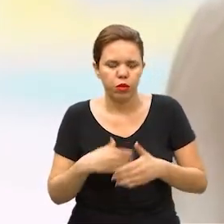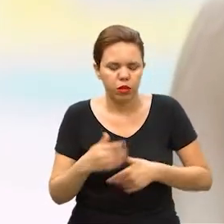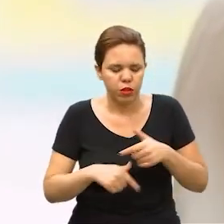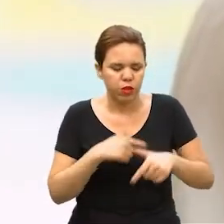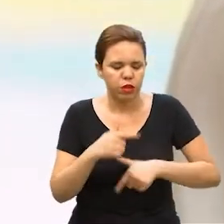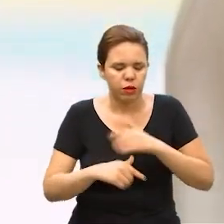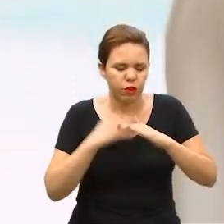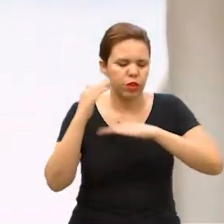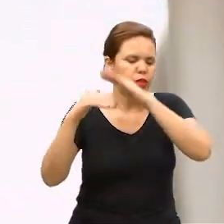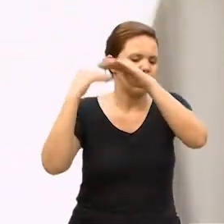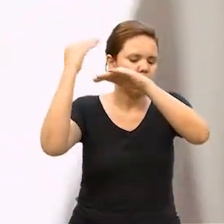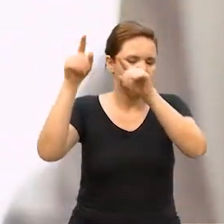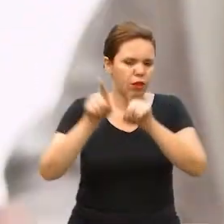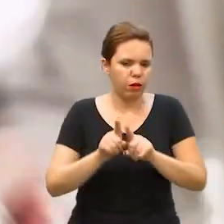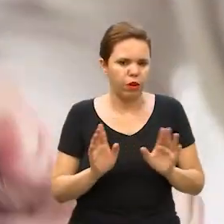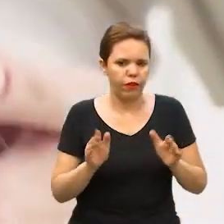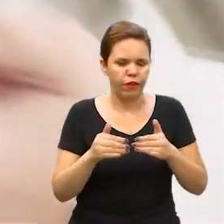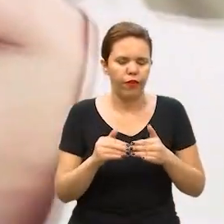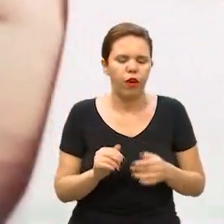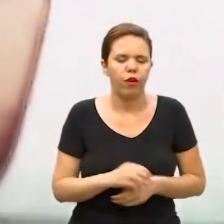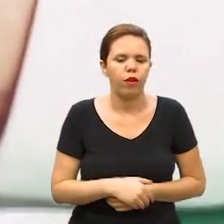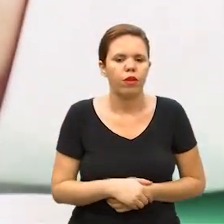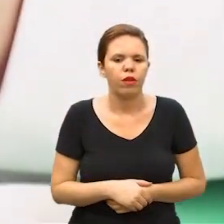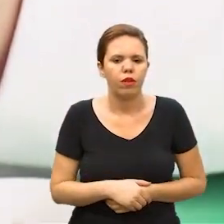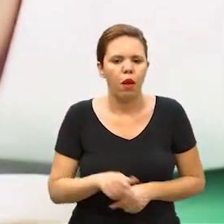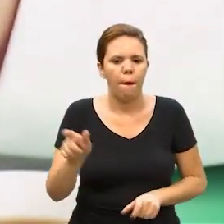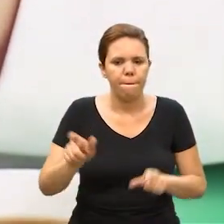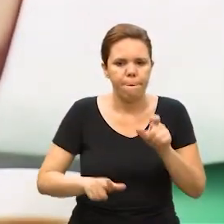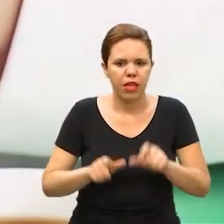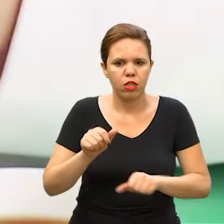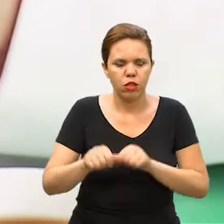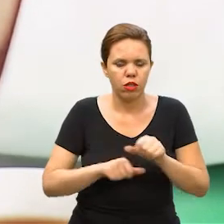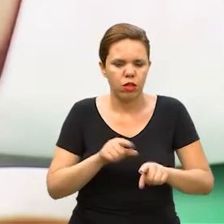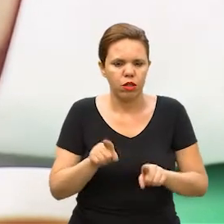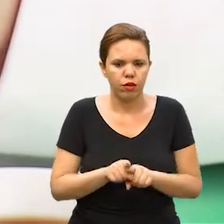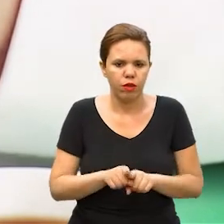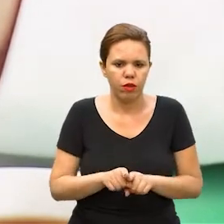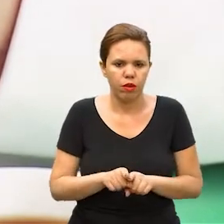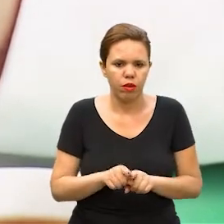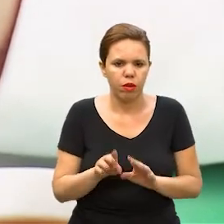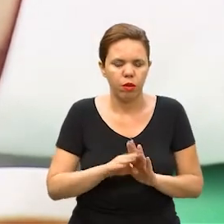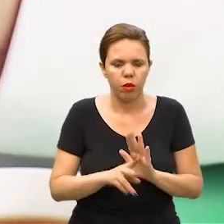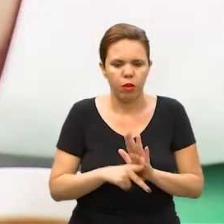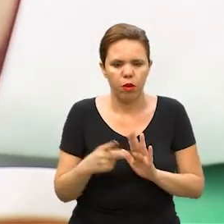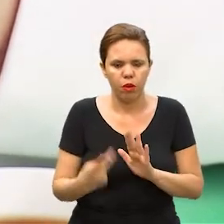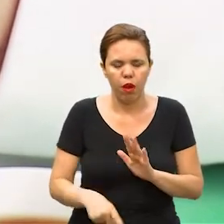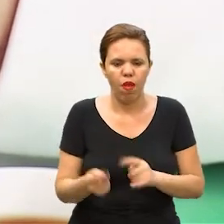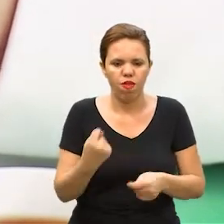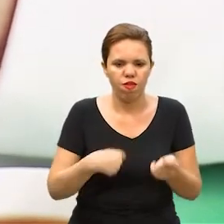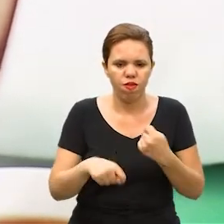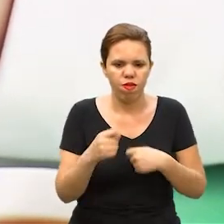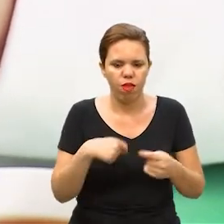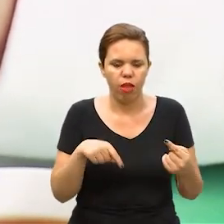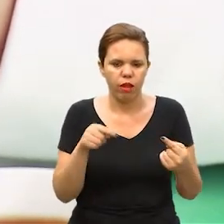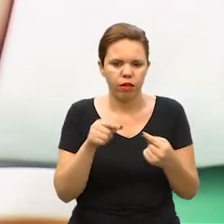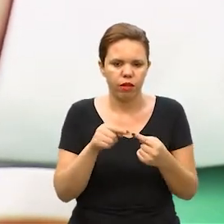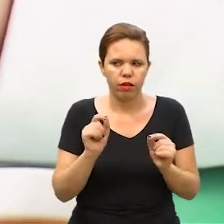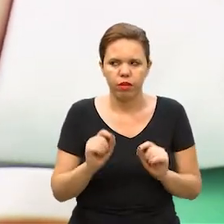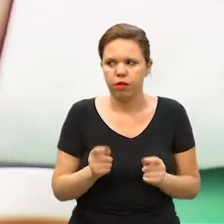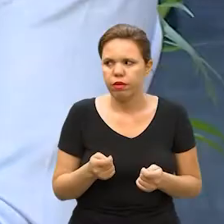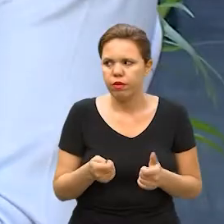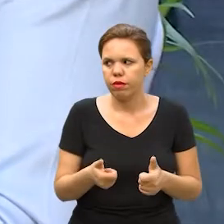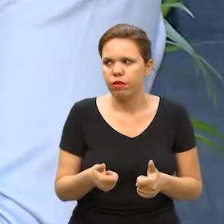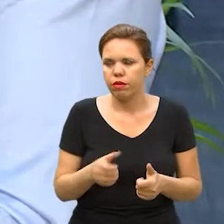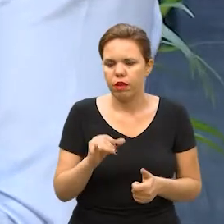processo, esse enfoque nos processos, pessoas e transformação do próprio negócio, essa combinação trouxe